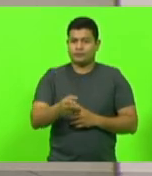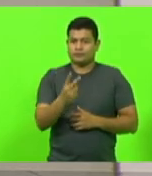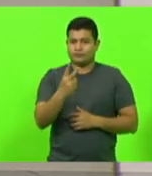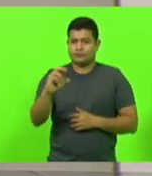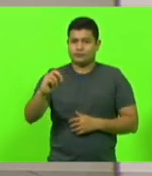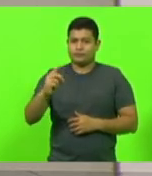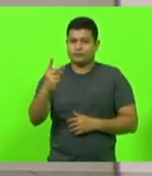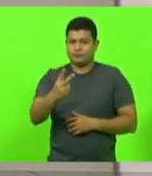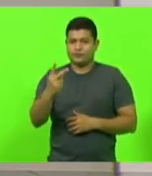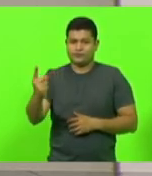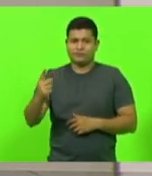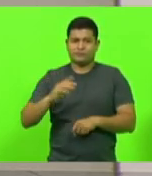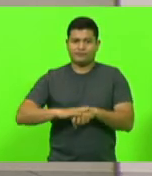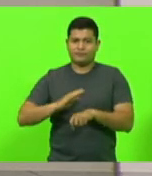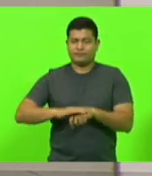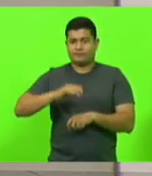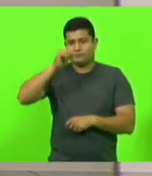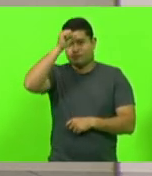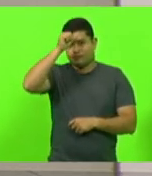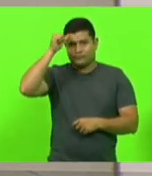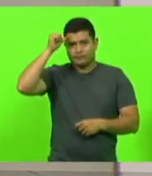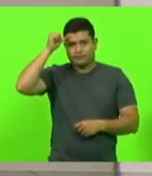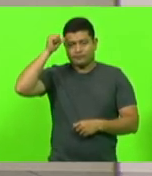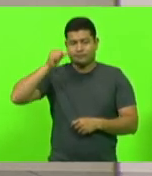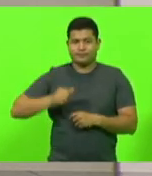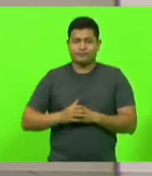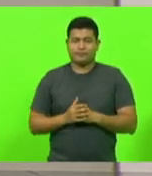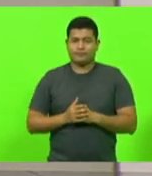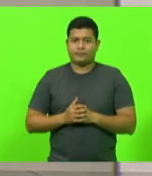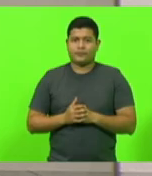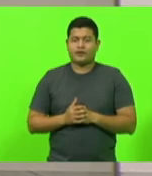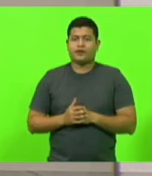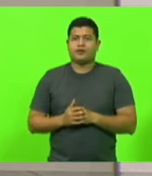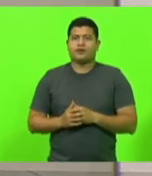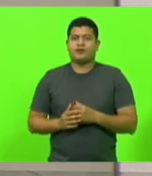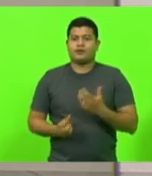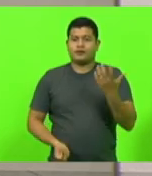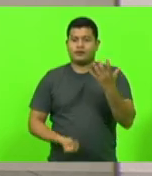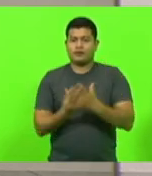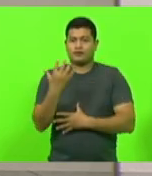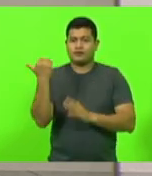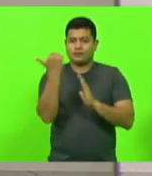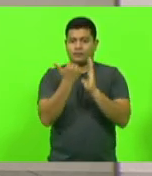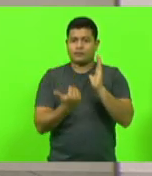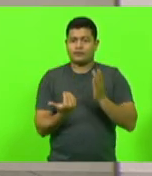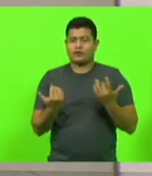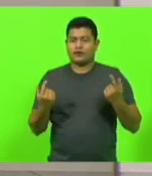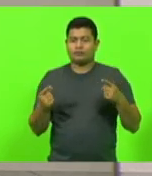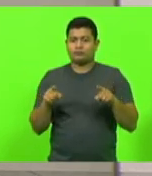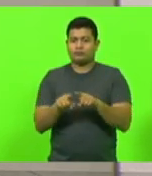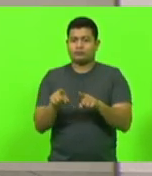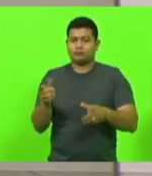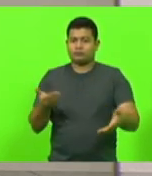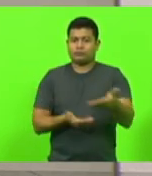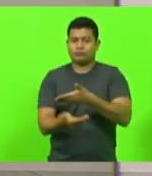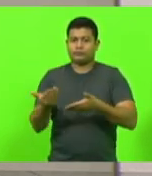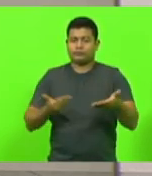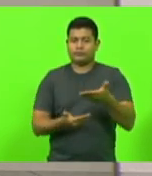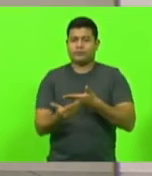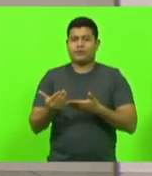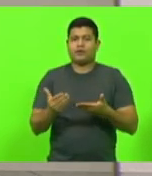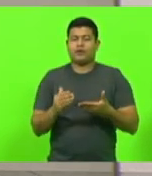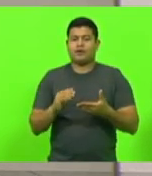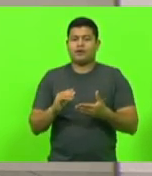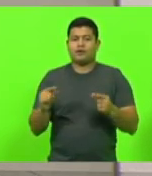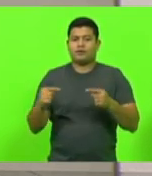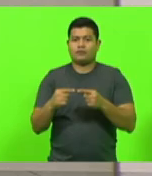72.6/2021, autor deputada Dirce Ederscheidt. Institui o Programa de Cooperação e o Código Sinal Vermelho no âmbito